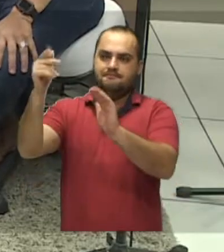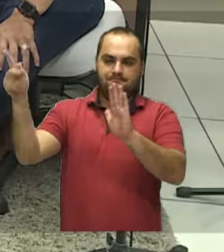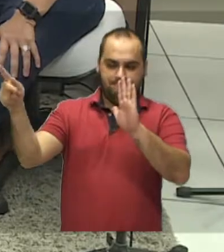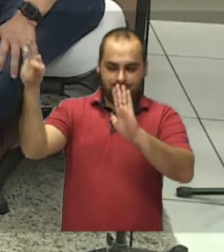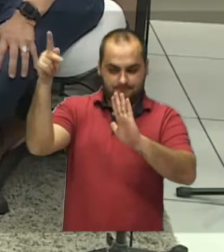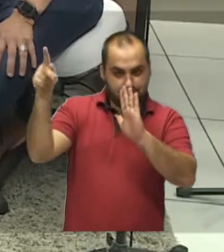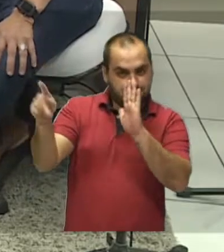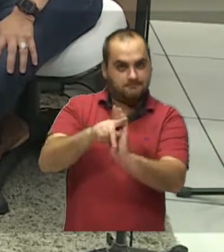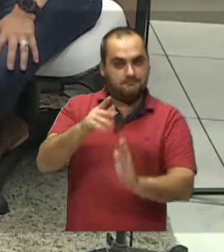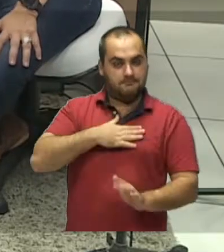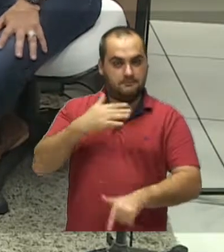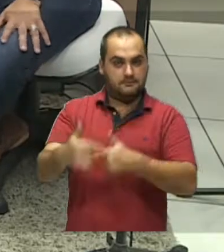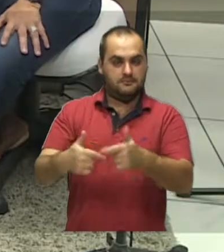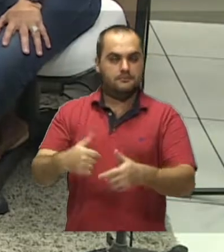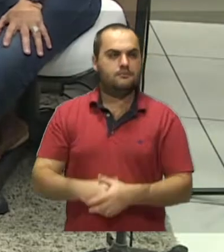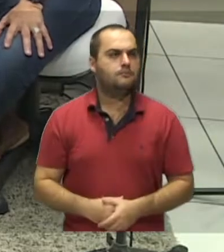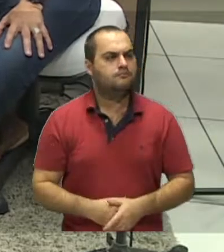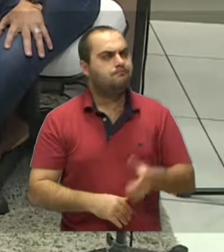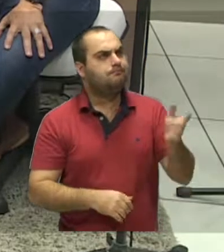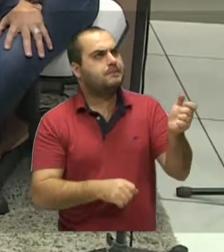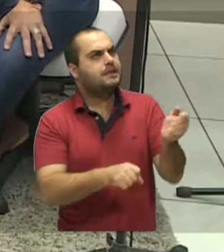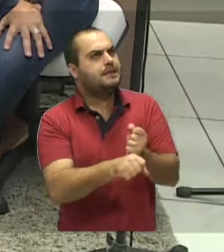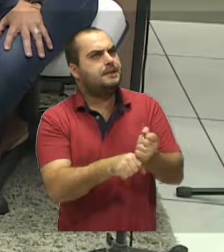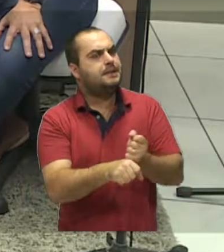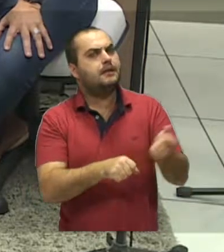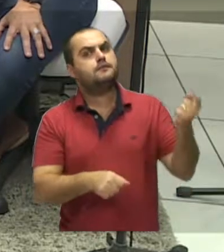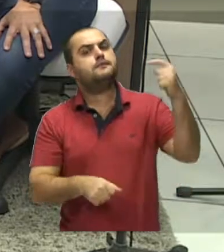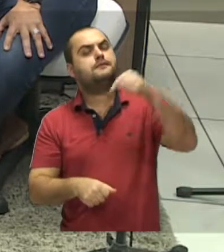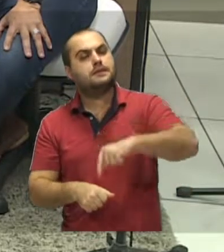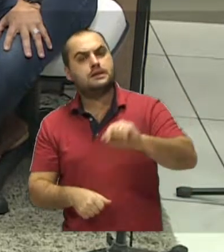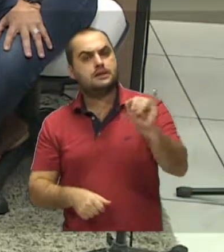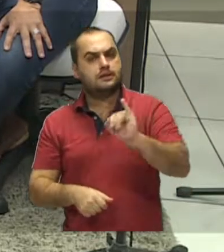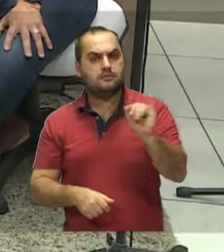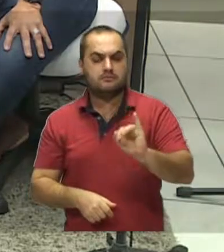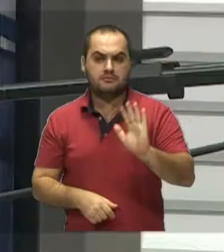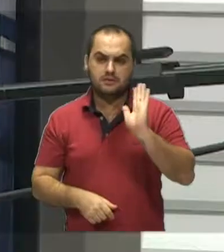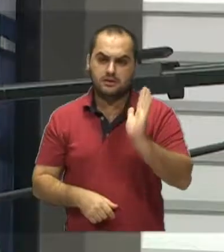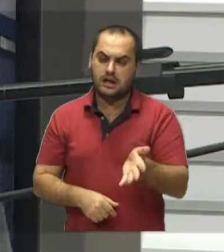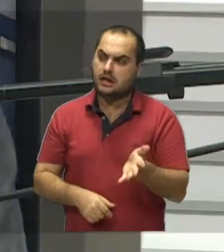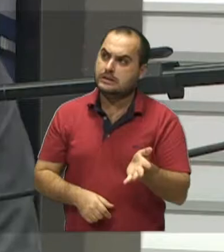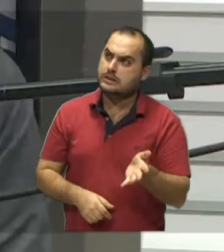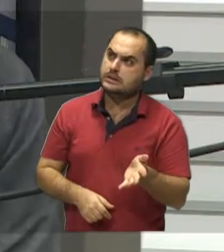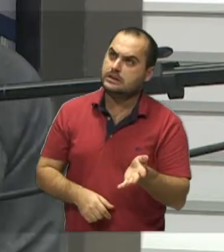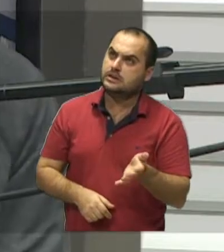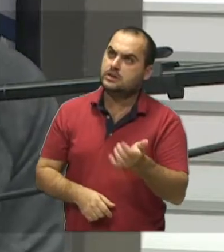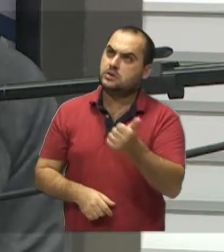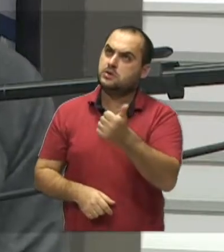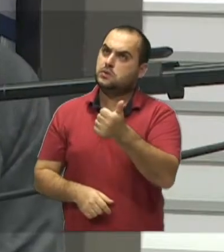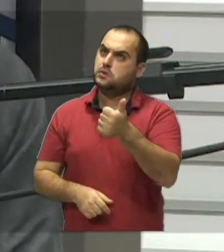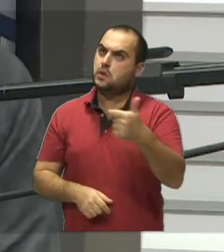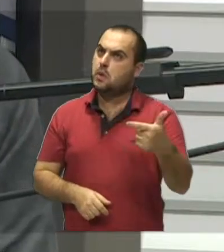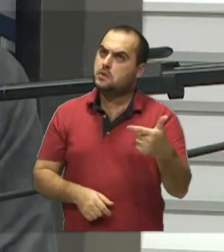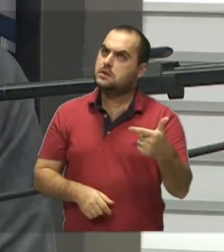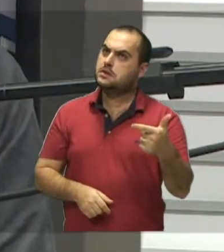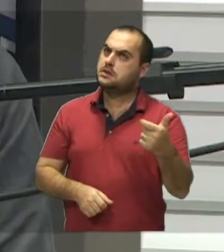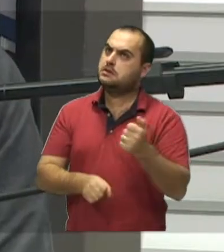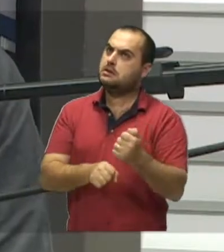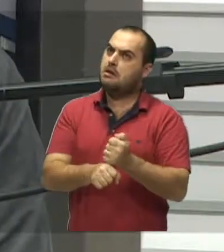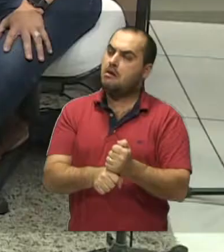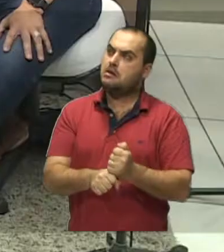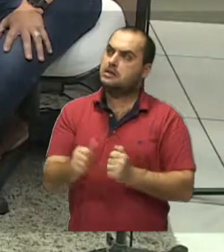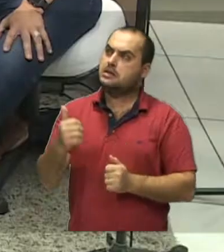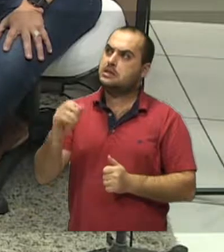para Itajaí em que ano, Jana? Eu vim para Itajaí, já tem aí uns 12 anos, 10 anos, já tem bastante tempo que eu tô